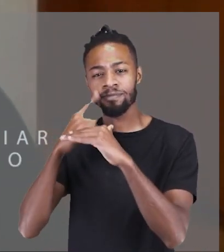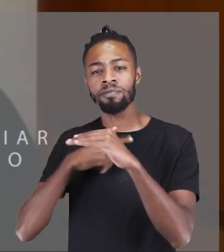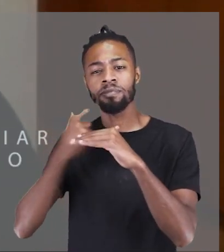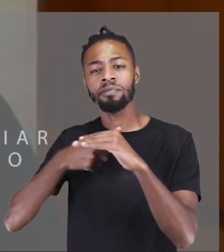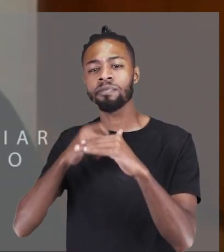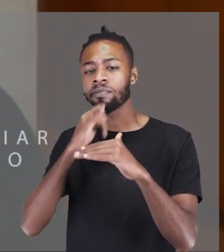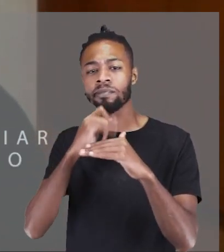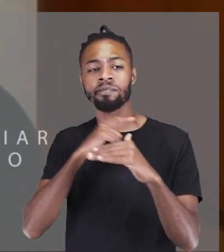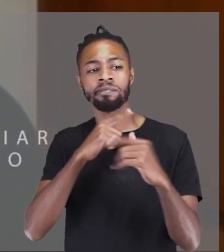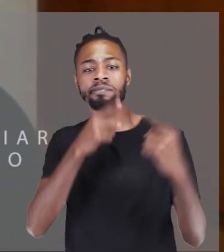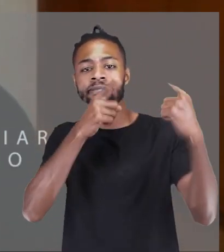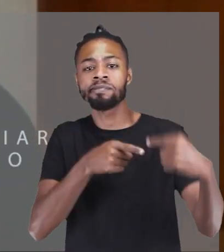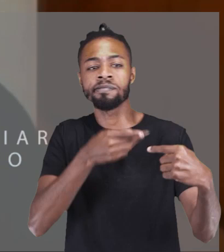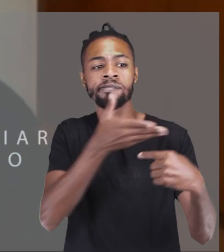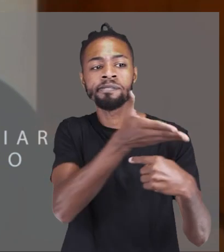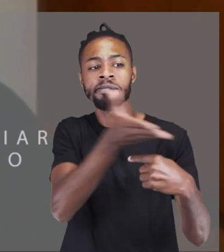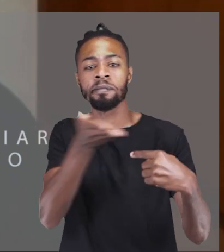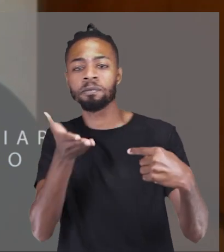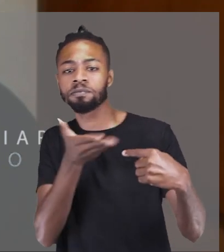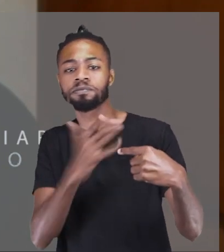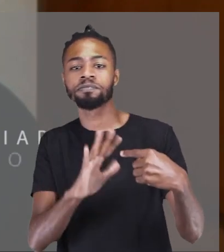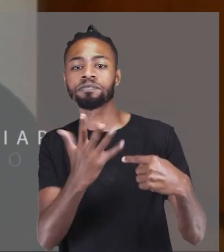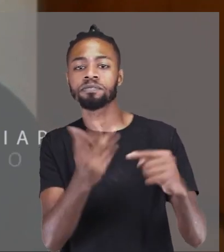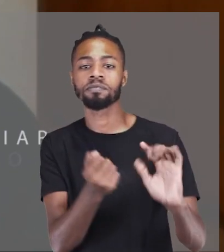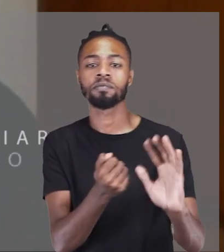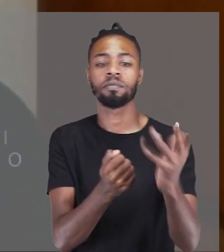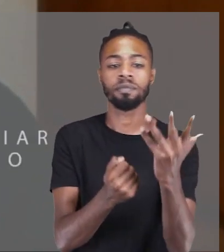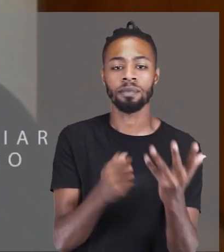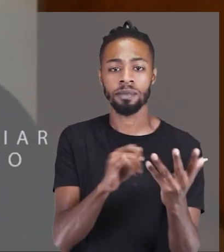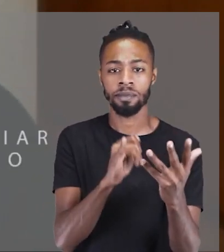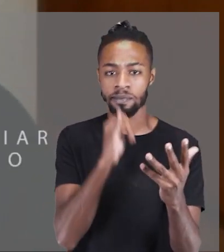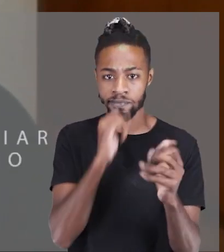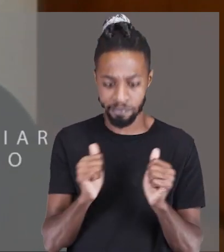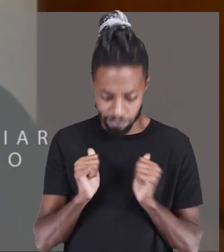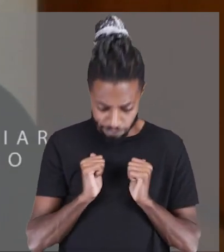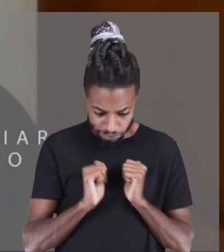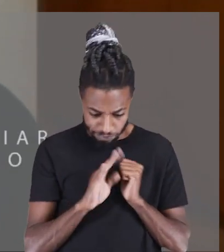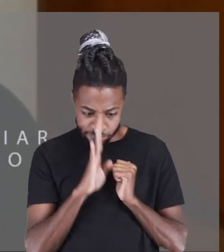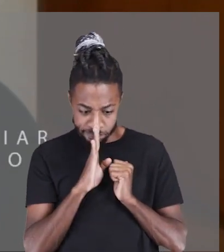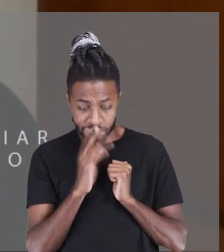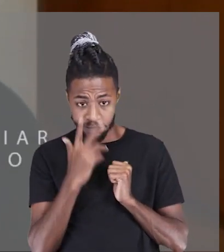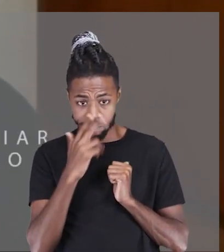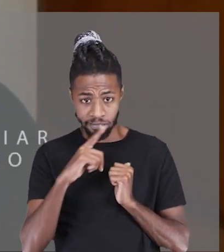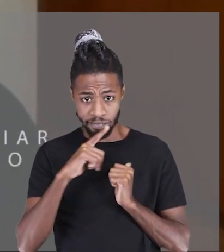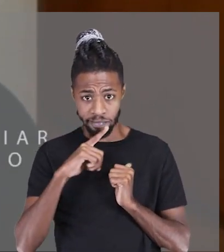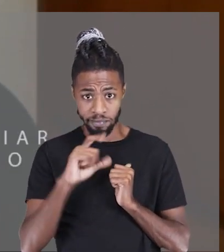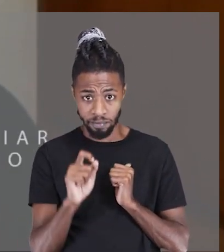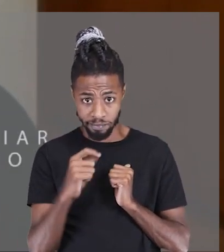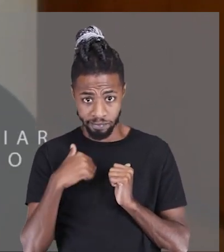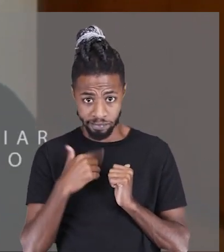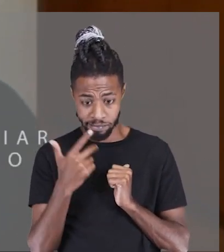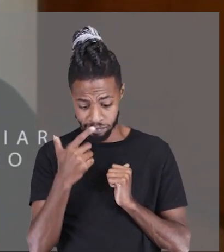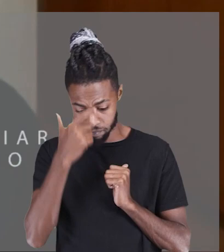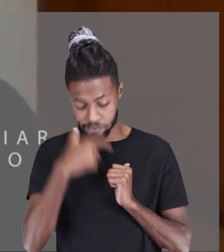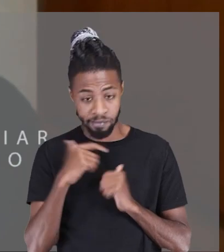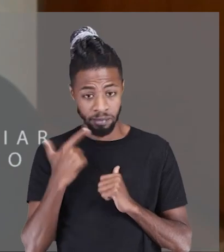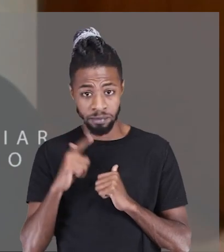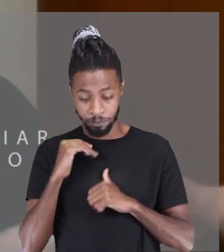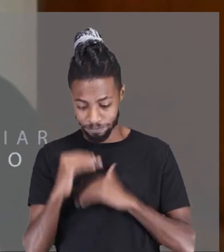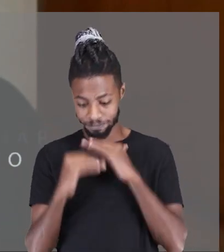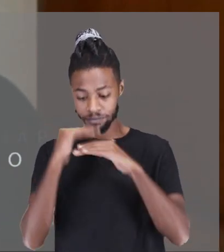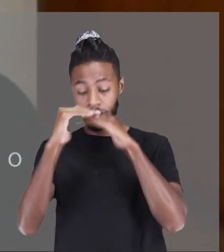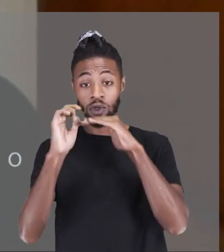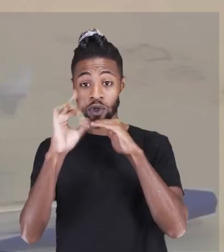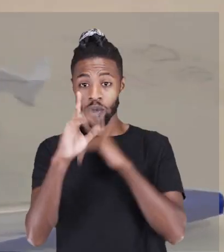gente desafiar o estabelecido. Quem fica apenas no estabelecido não cresce, faz o que